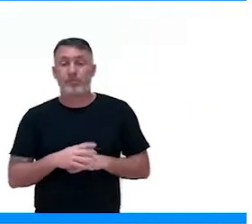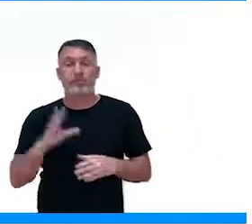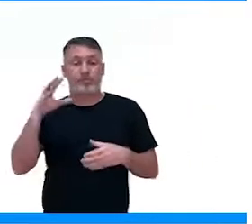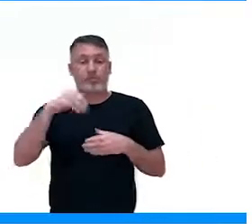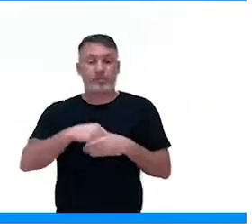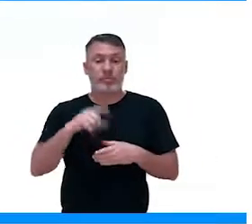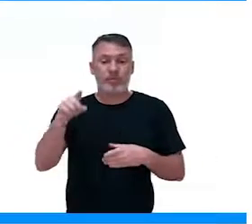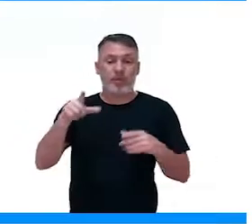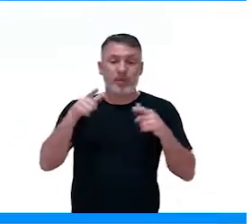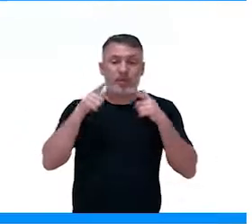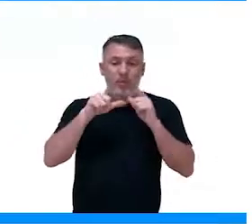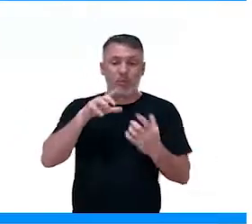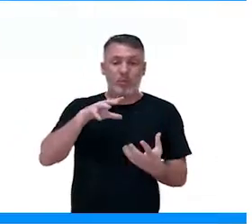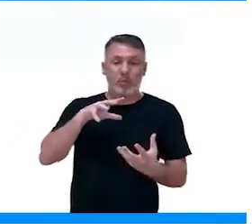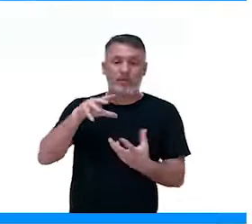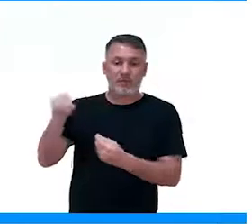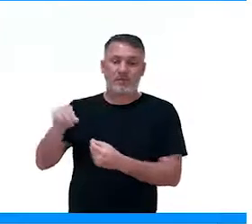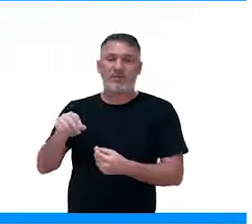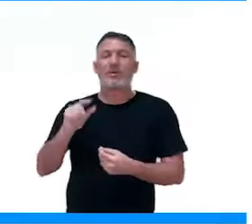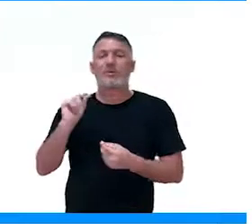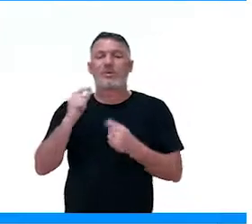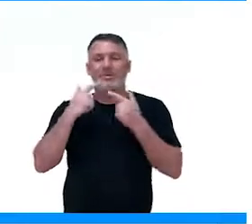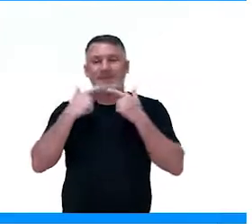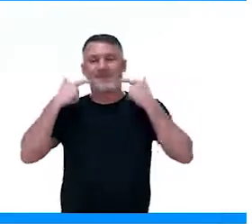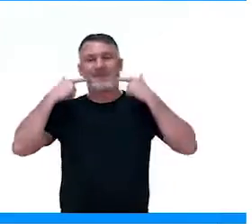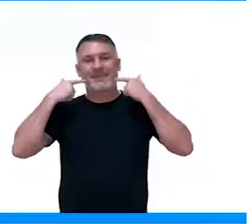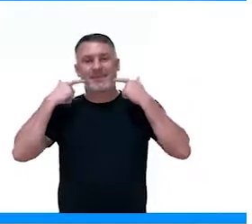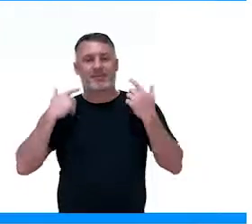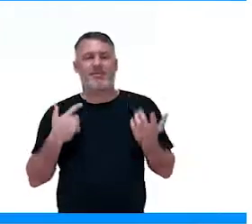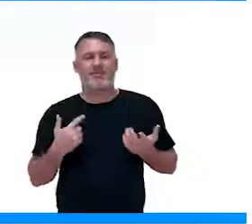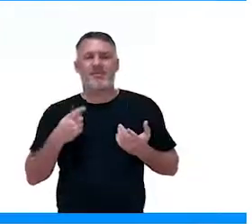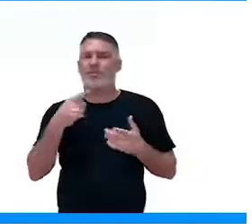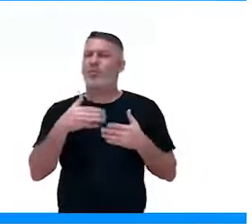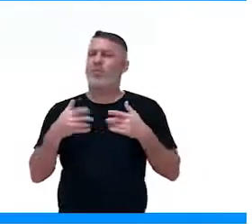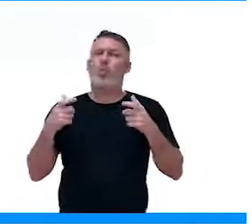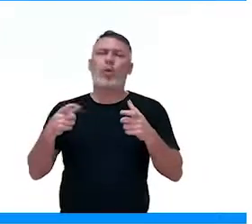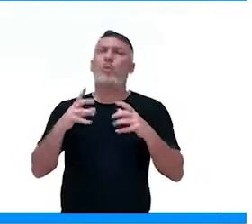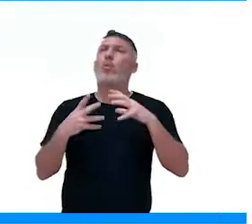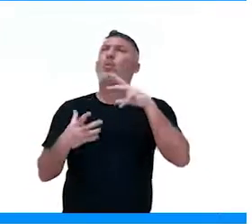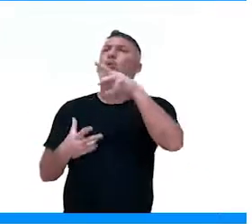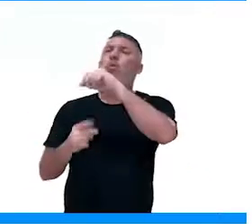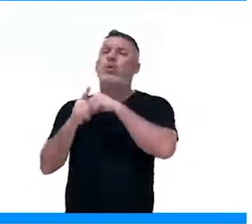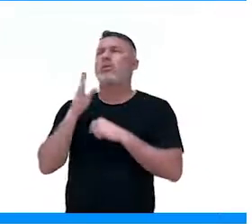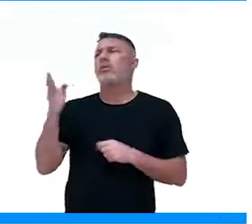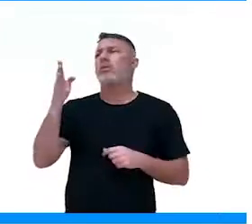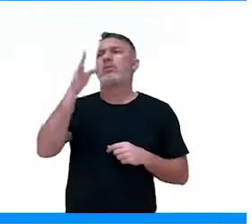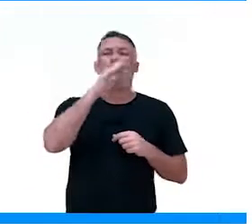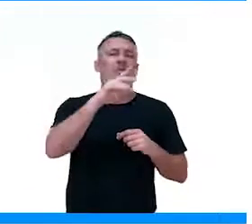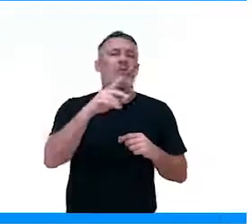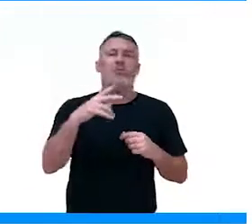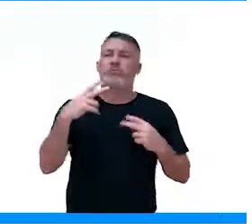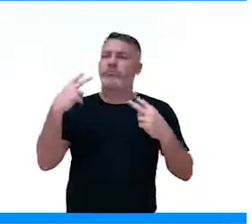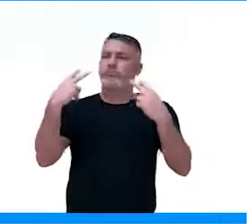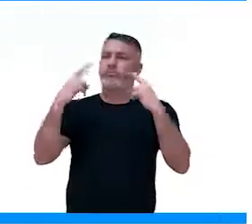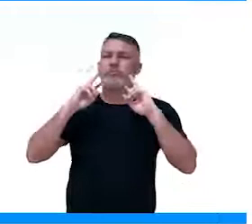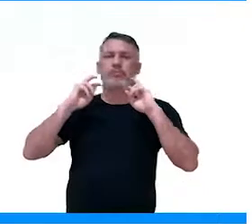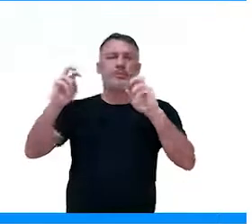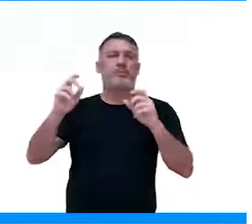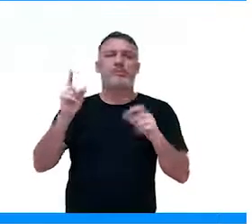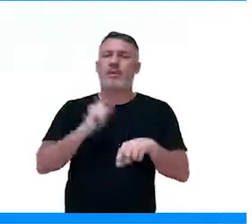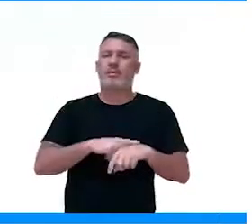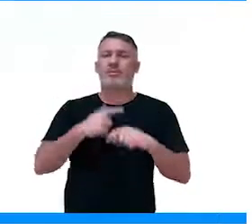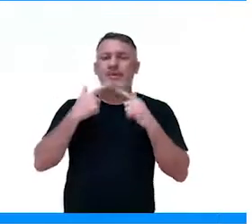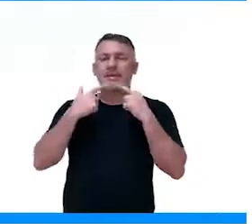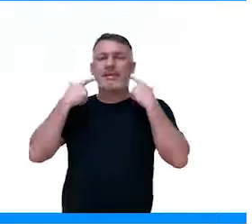Aqui a gente tem uma linguagem universal, que é o sorriso. Você pode ir a qualquer lugar do mundo, que é uma linguagem que todos